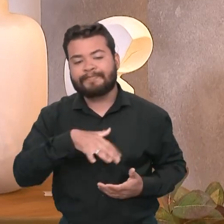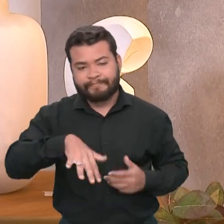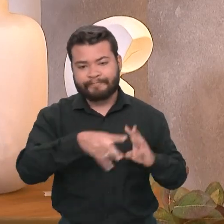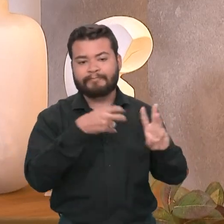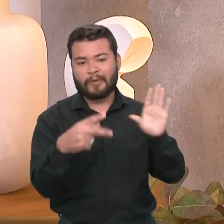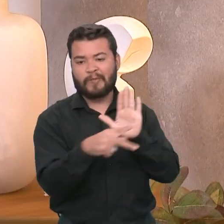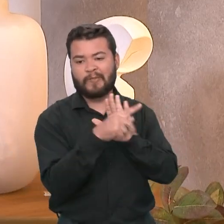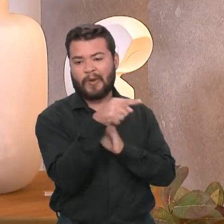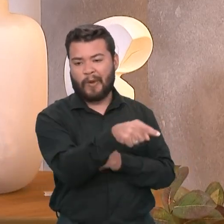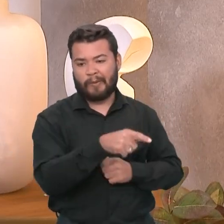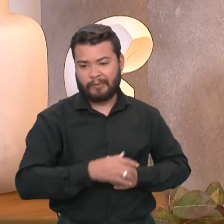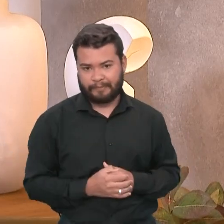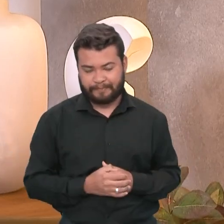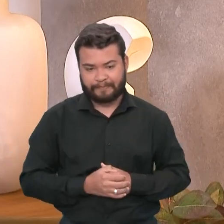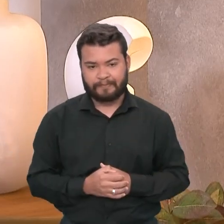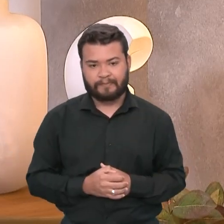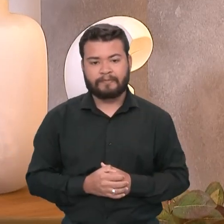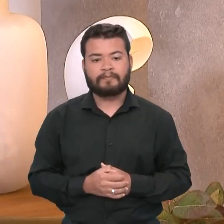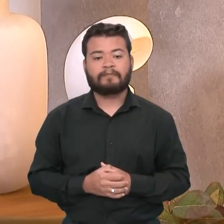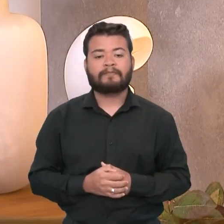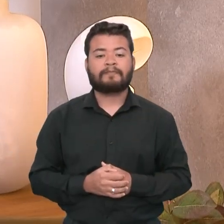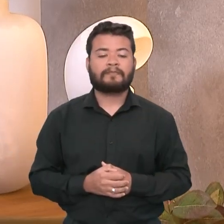se gera uma